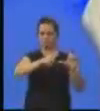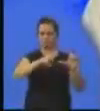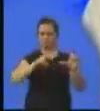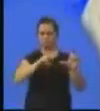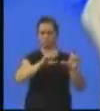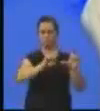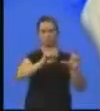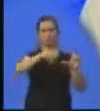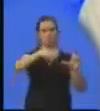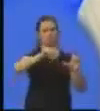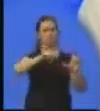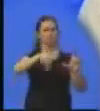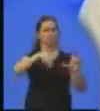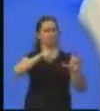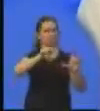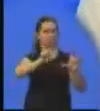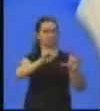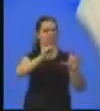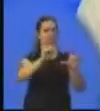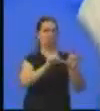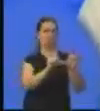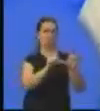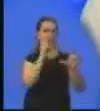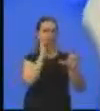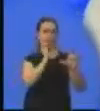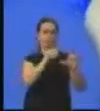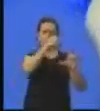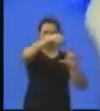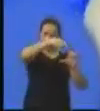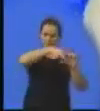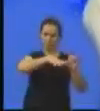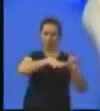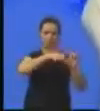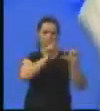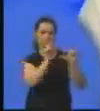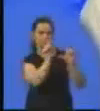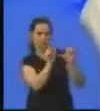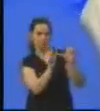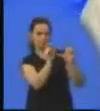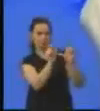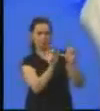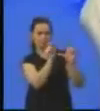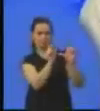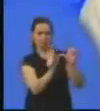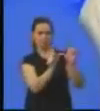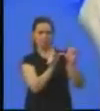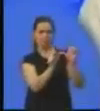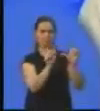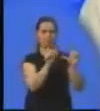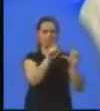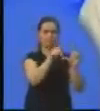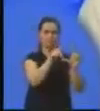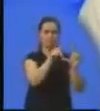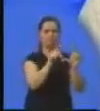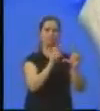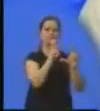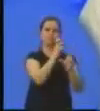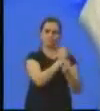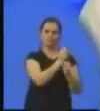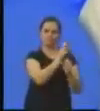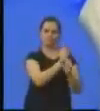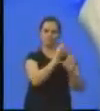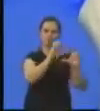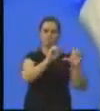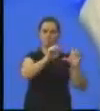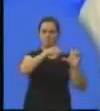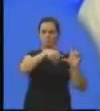dos cossenos. Então, o que você vai fazer? Fez a projeção, encontrou aquele pedacinho no eixo x, que é exatamente a medida do